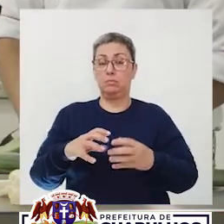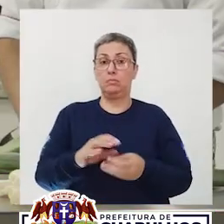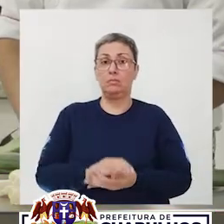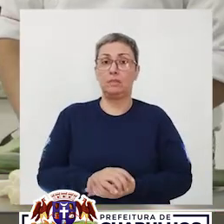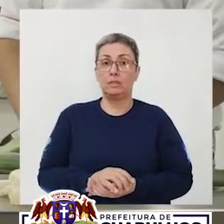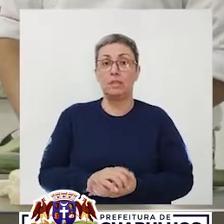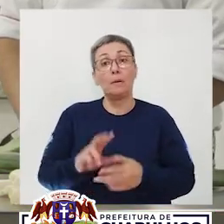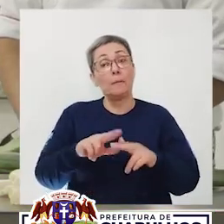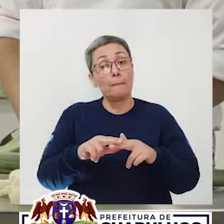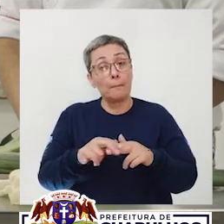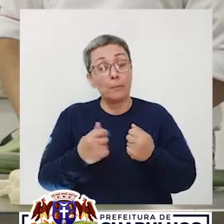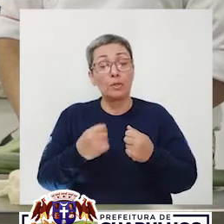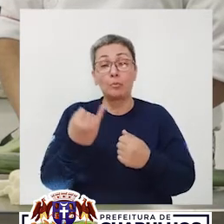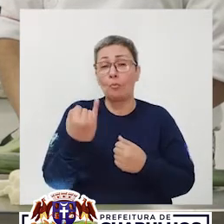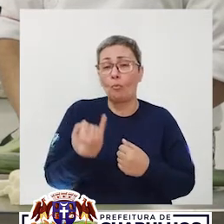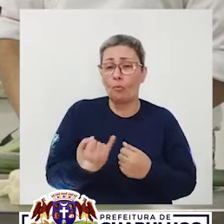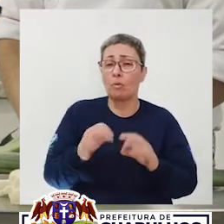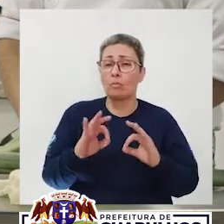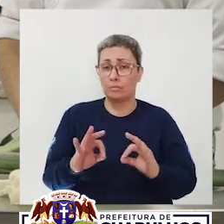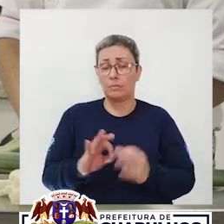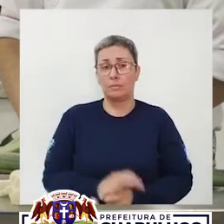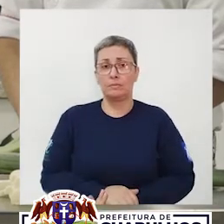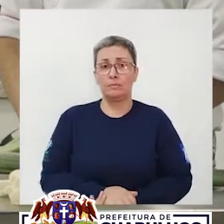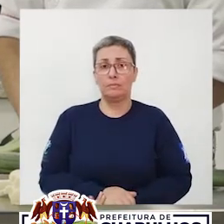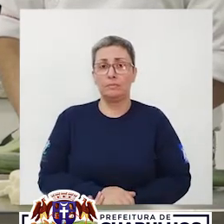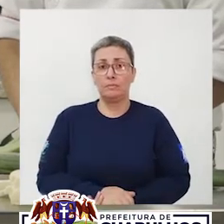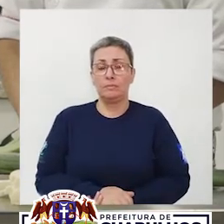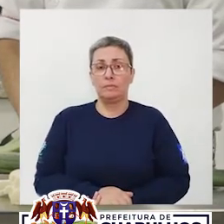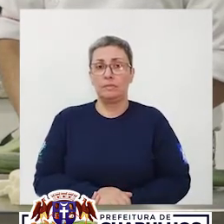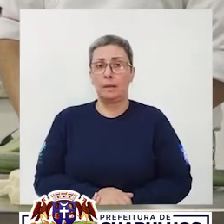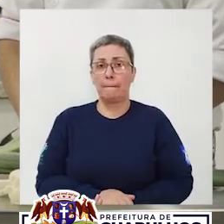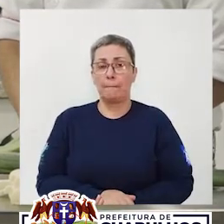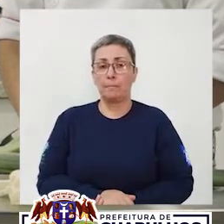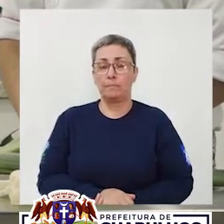cresce, né? Por isso ela tem que ser bem fininha mesmo.